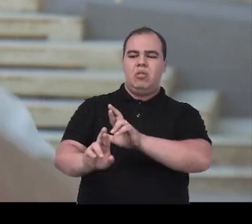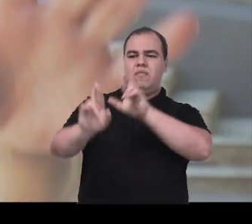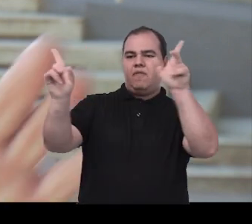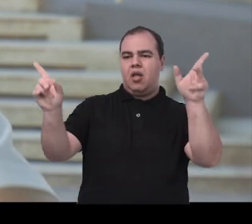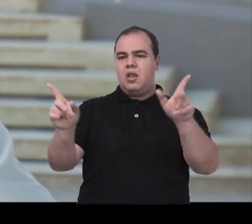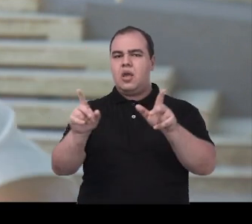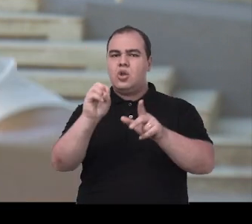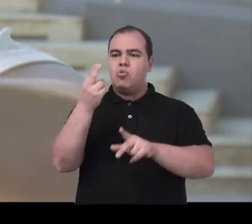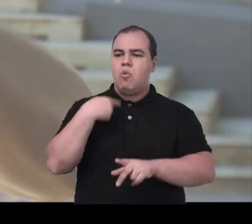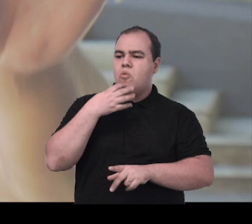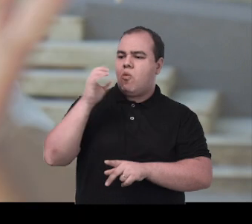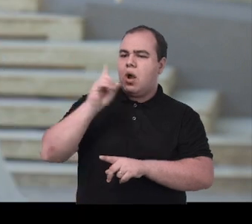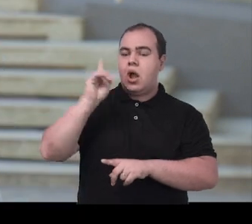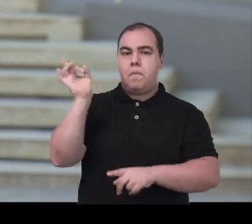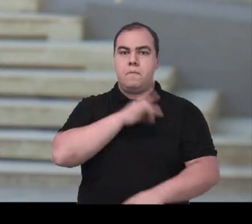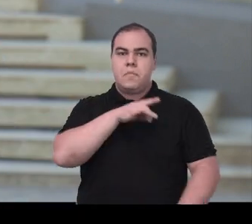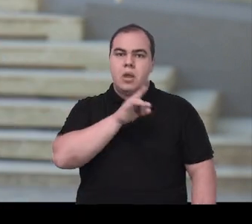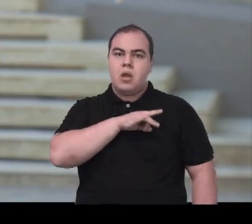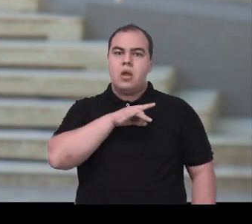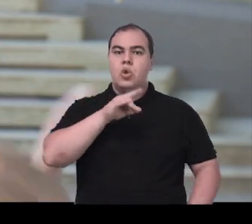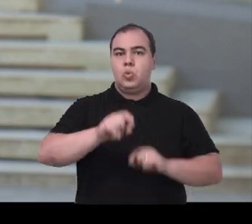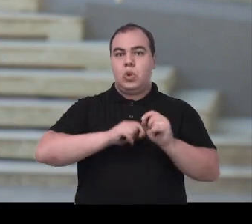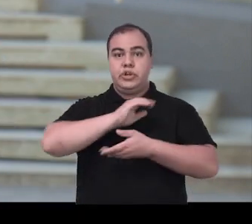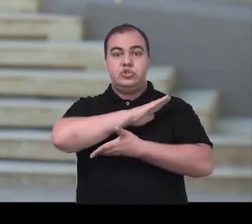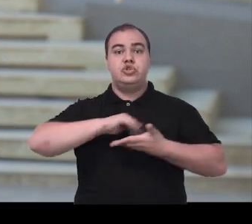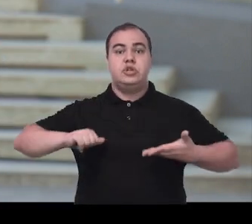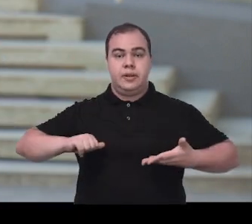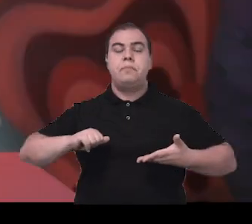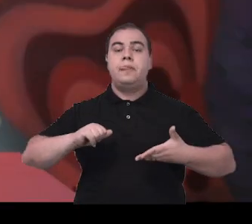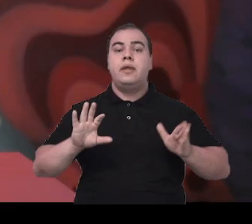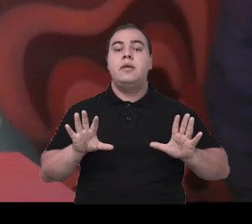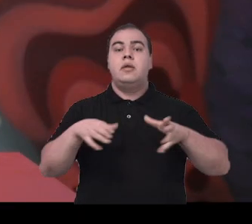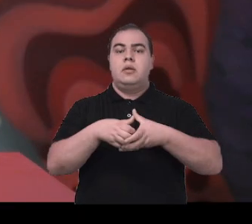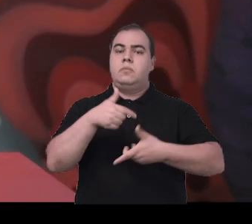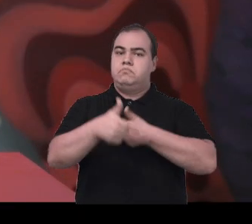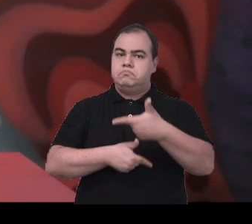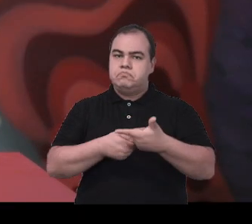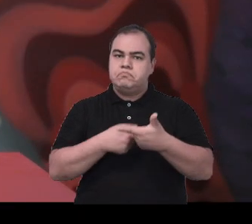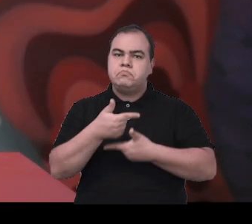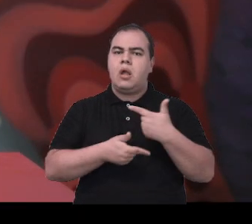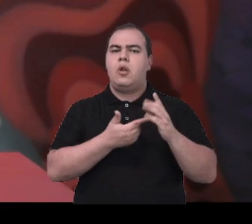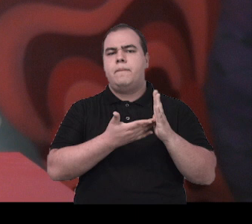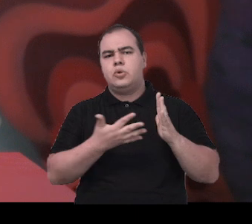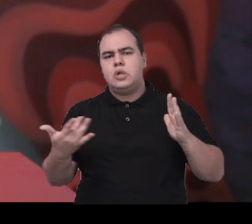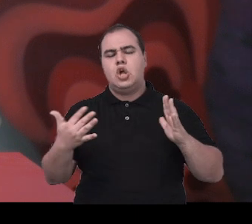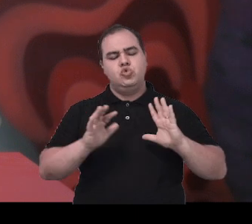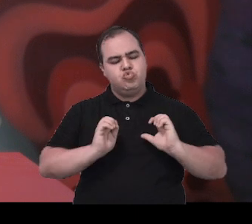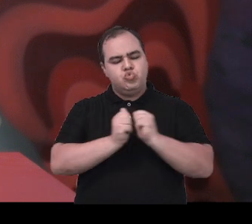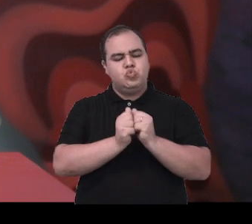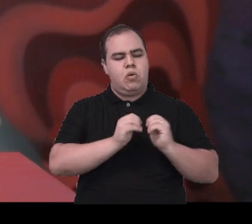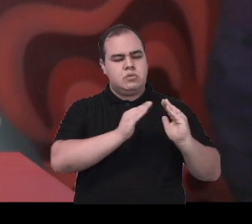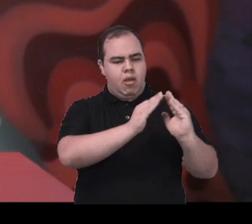daquilo que é diferente, do que eu não conheço, do medo que causa nas pessoas. O processo da equipe de trabalho junto